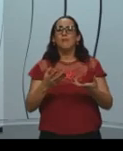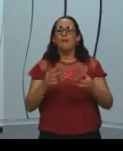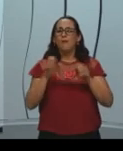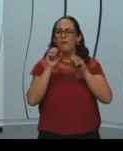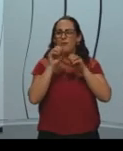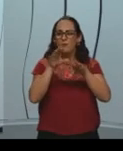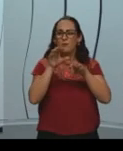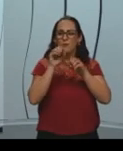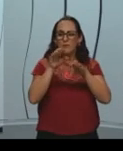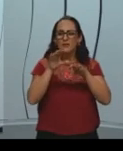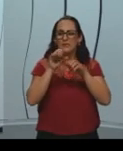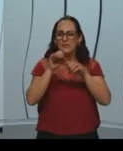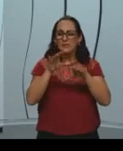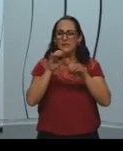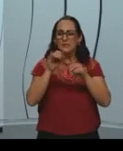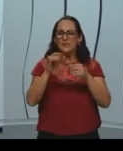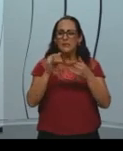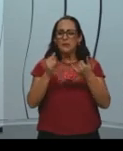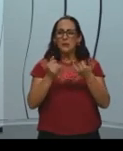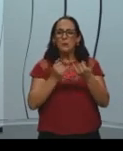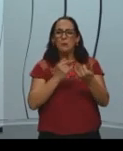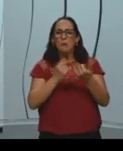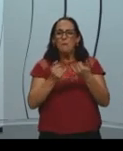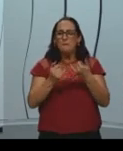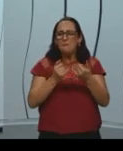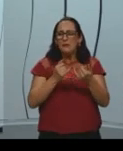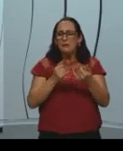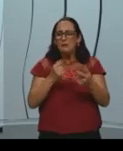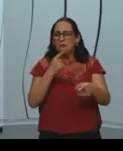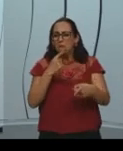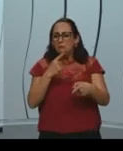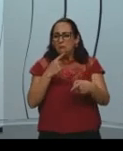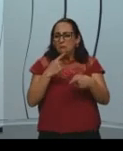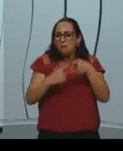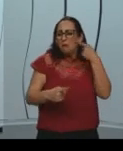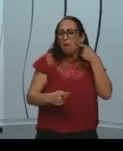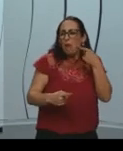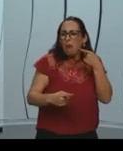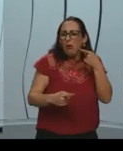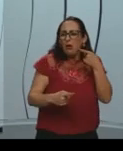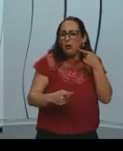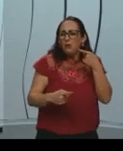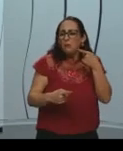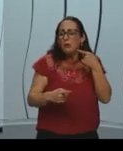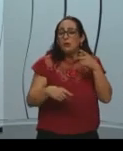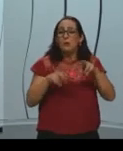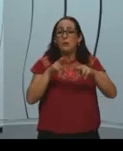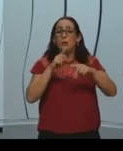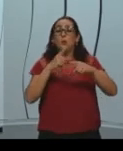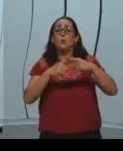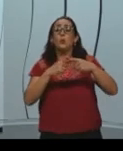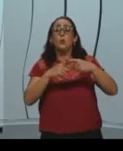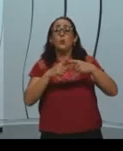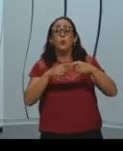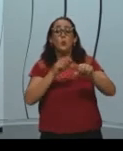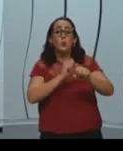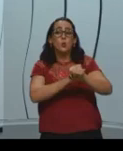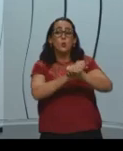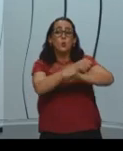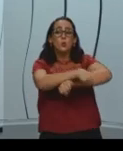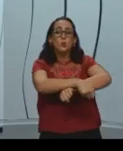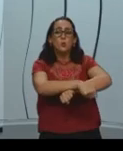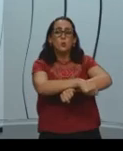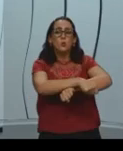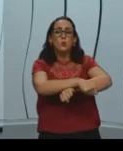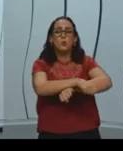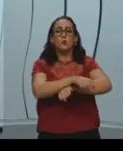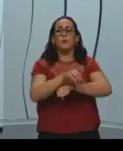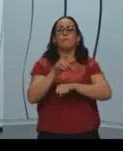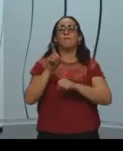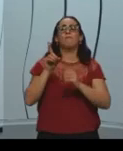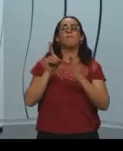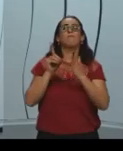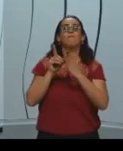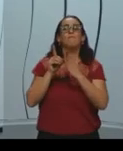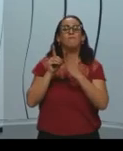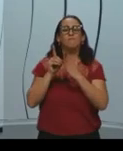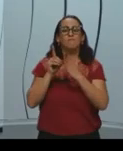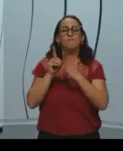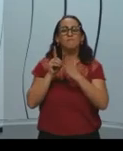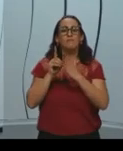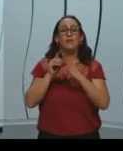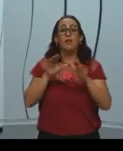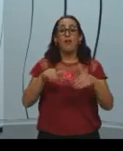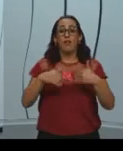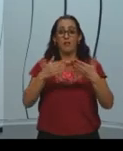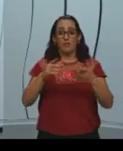ela sofria aí um certo impedimento por causa da escravidão dos indígenas. Então foram os jesuítas que levantaram